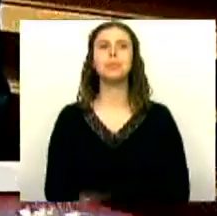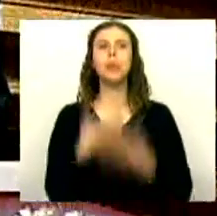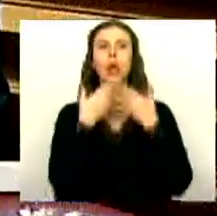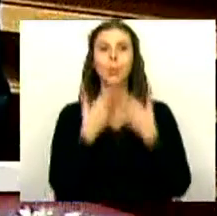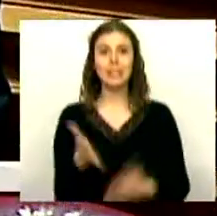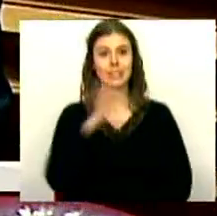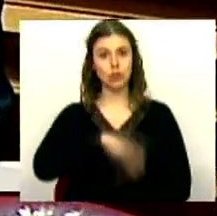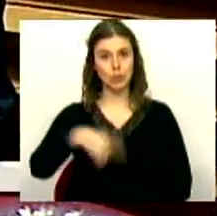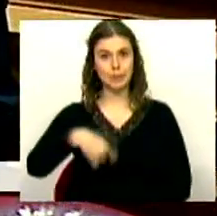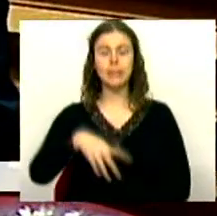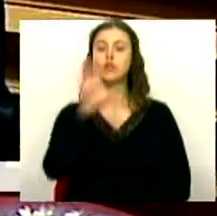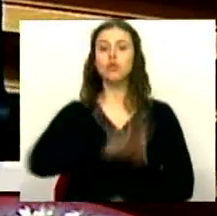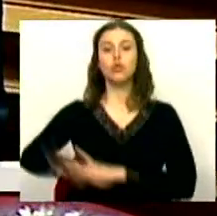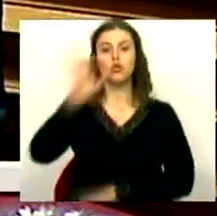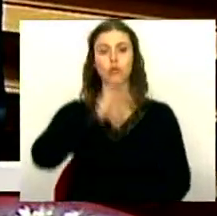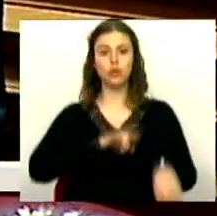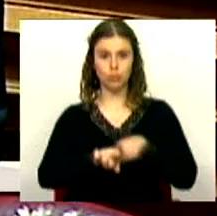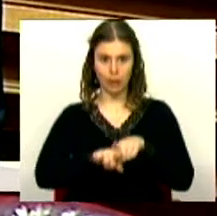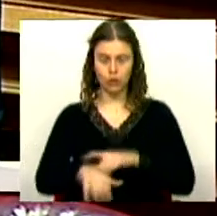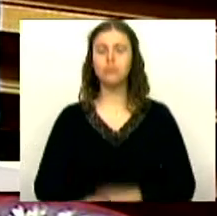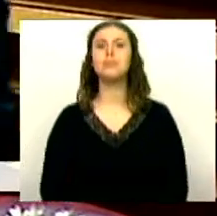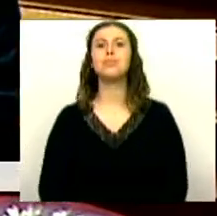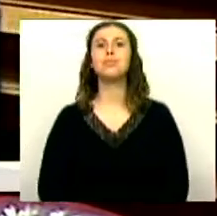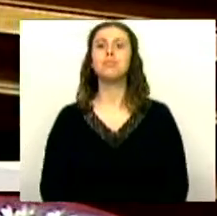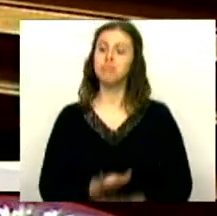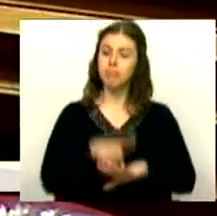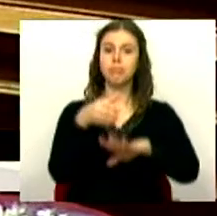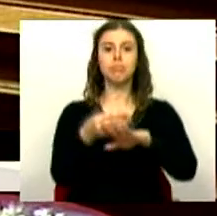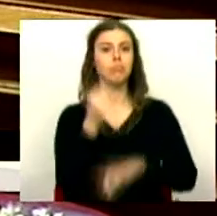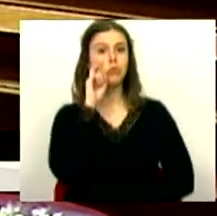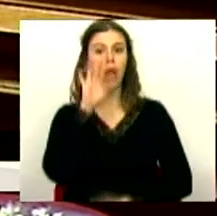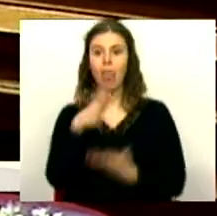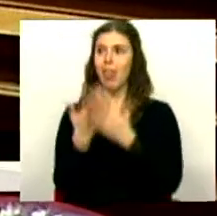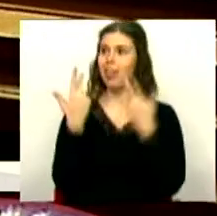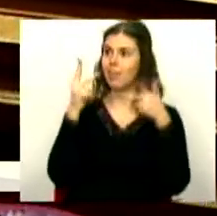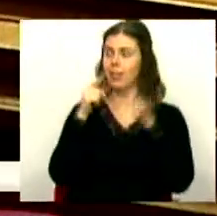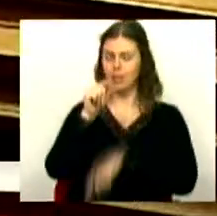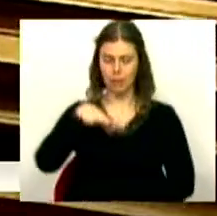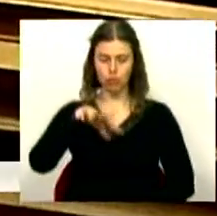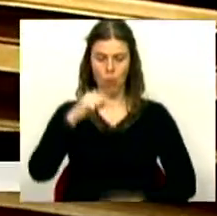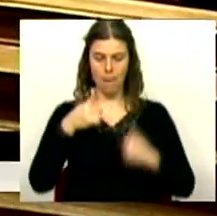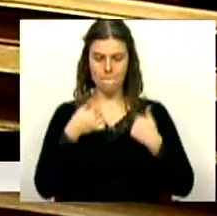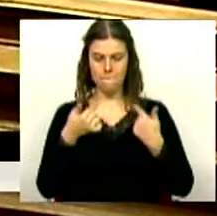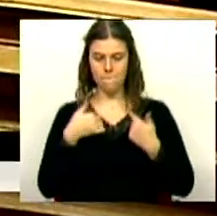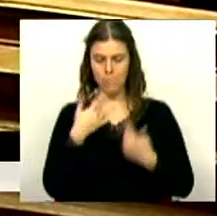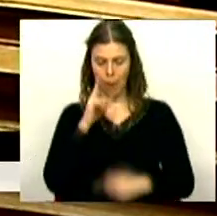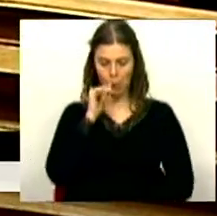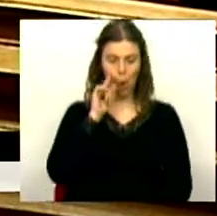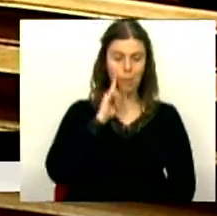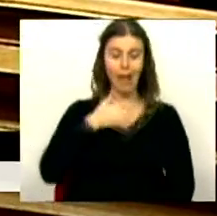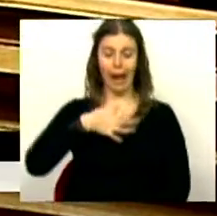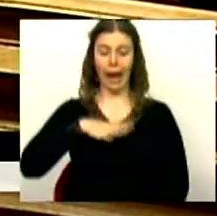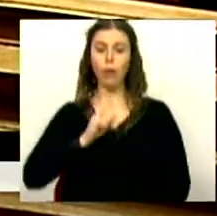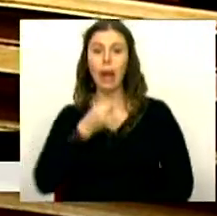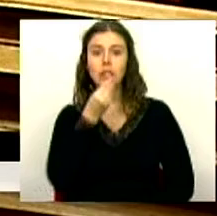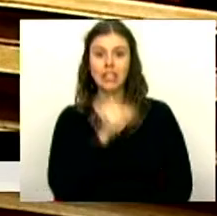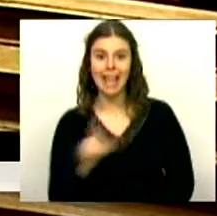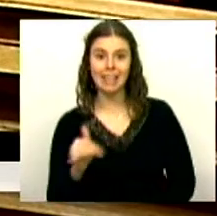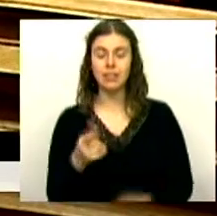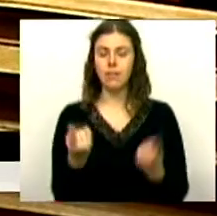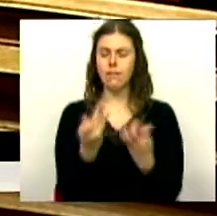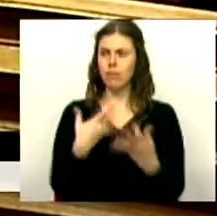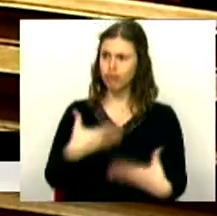Muito obrigado, Sr. Presidente. Senhoras e senhores deputados, o reforço da proteção da liberdade e autodeterminação sexual de menores tem vindo desde há muitos anos